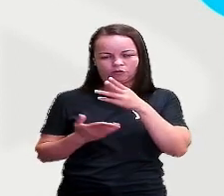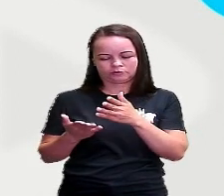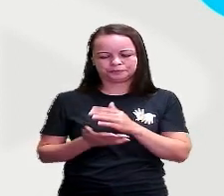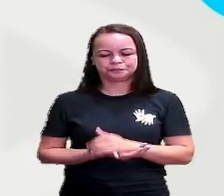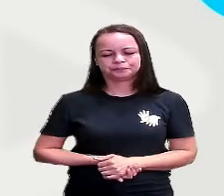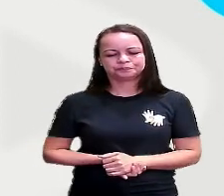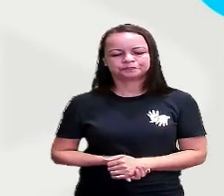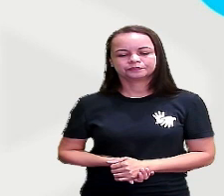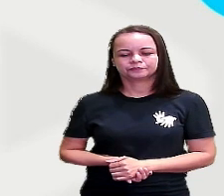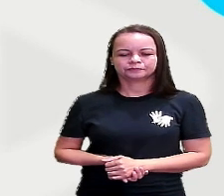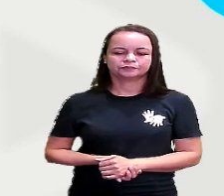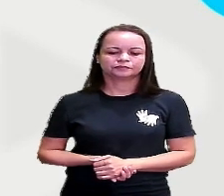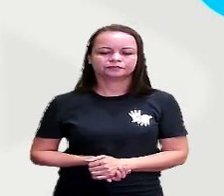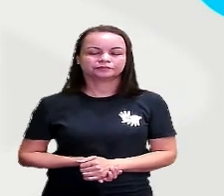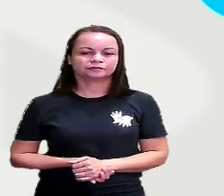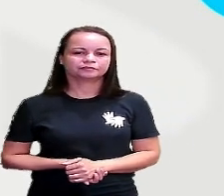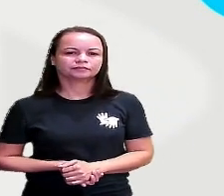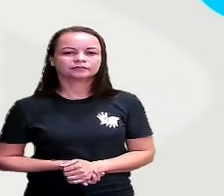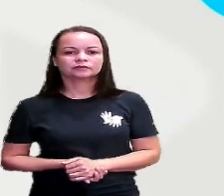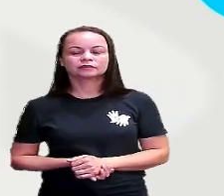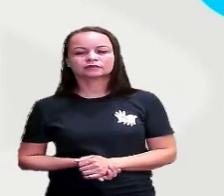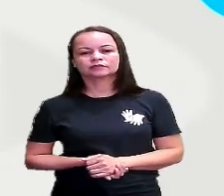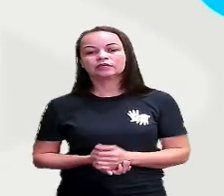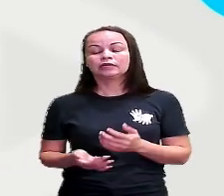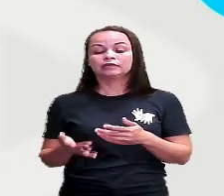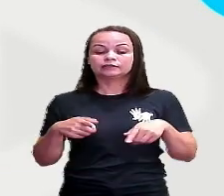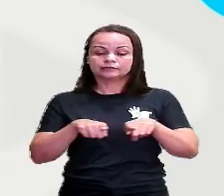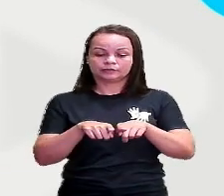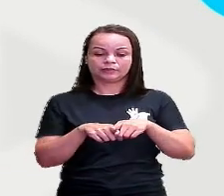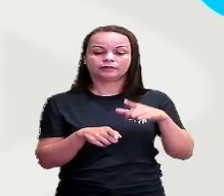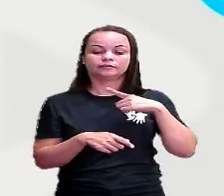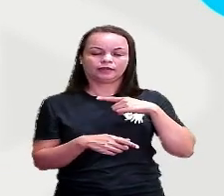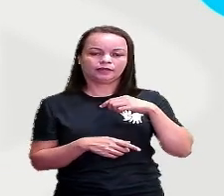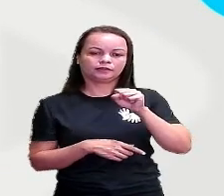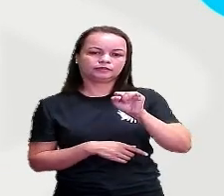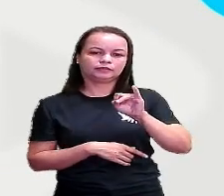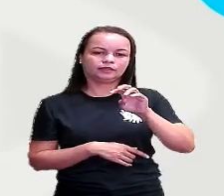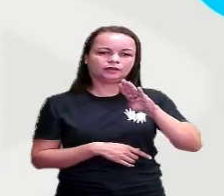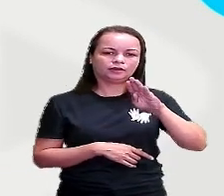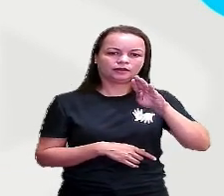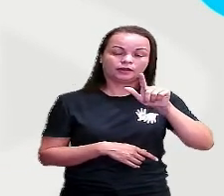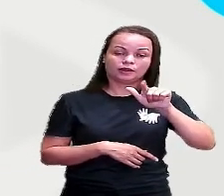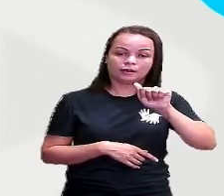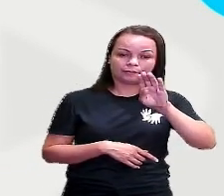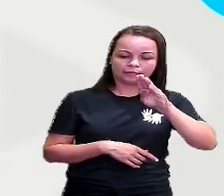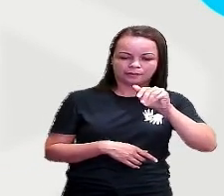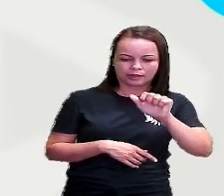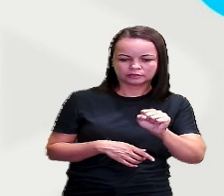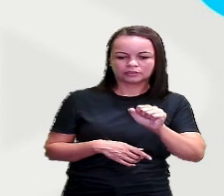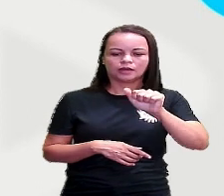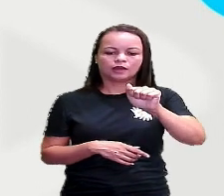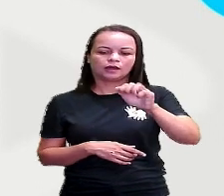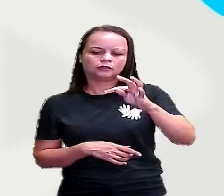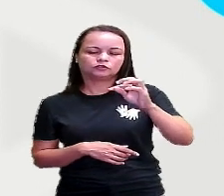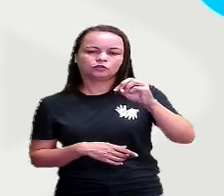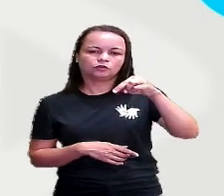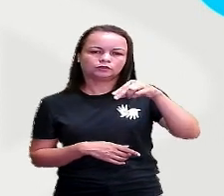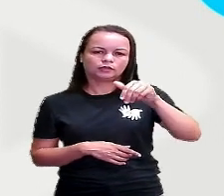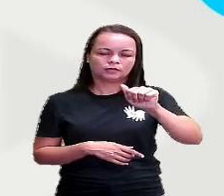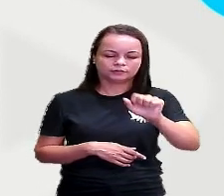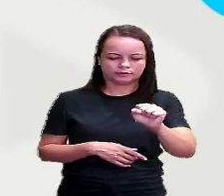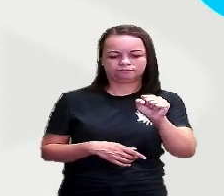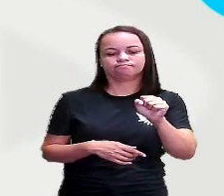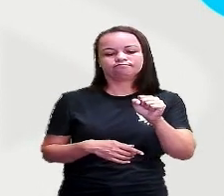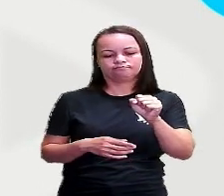Temos também as sílabas átonas. Por exemplo, se uma palavra ela tem a tônica,